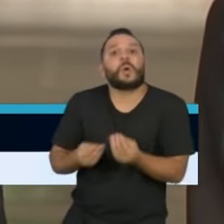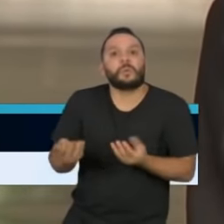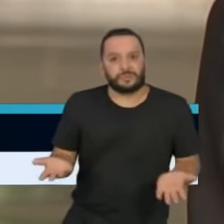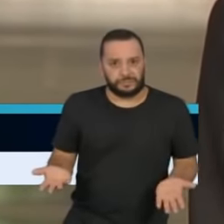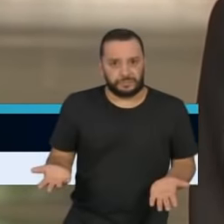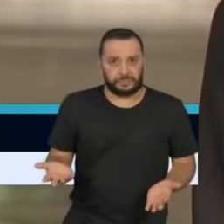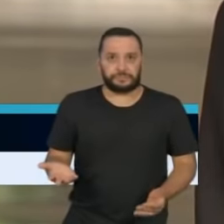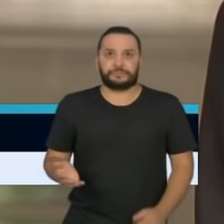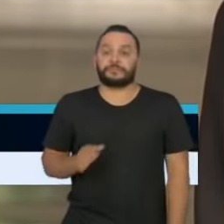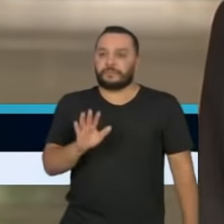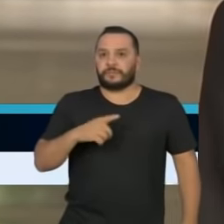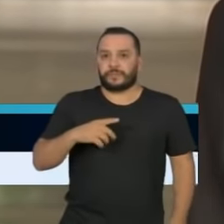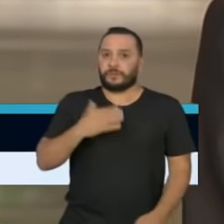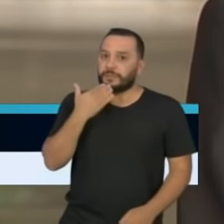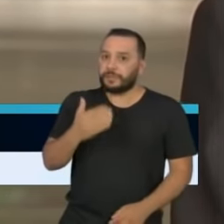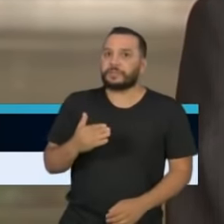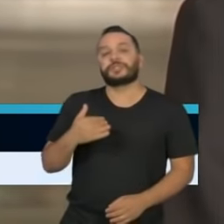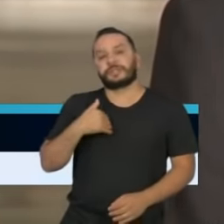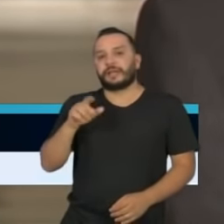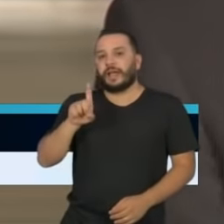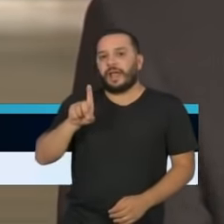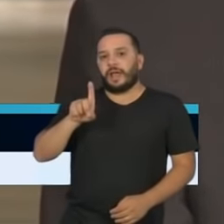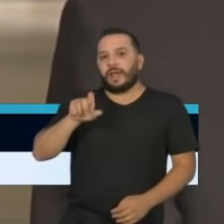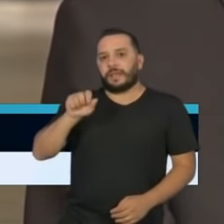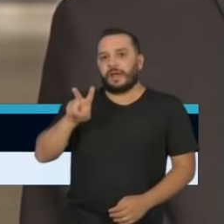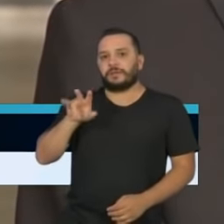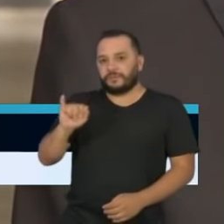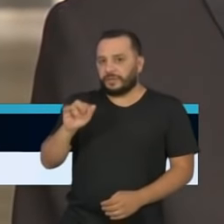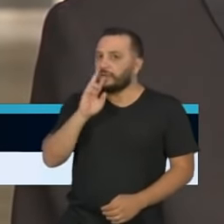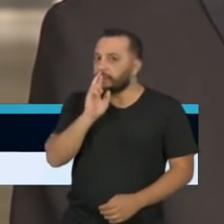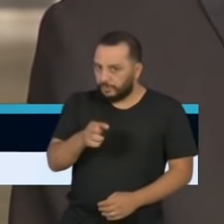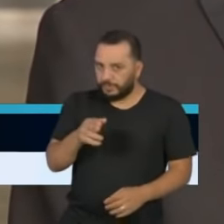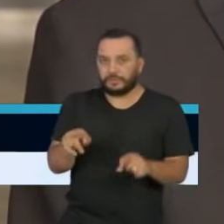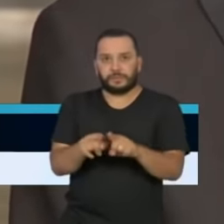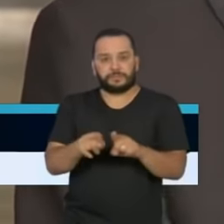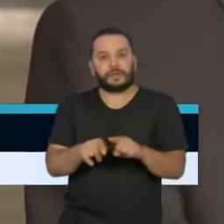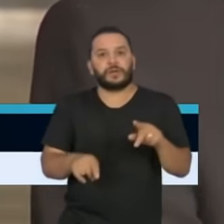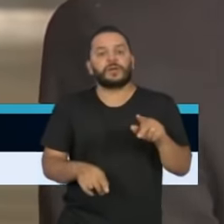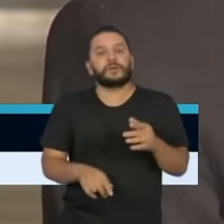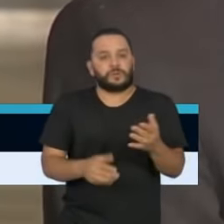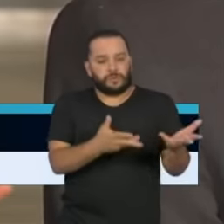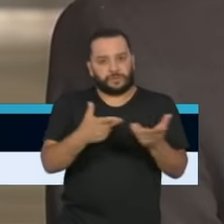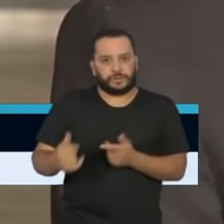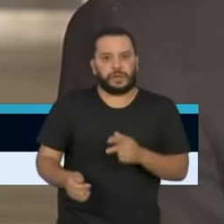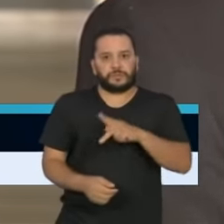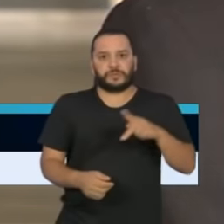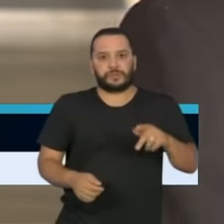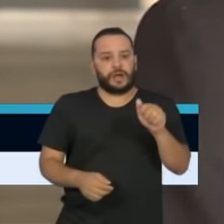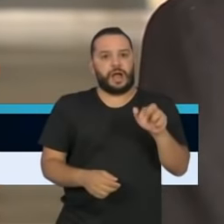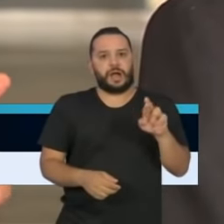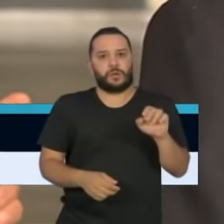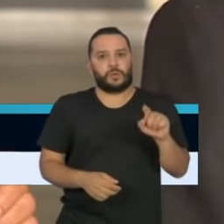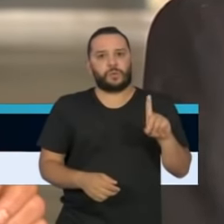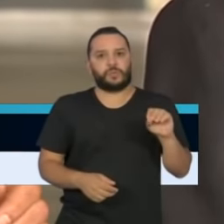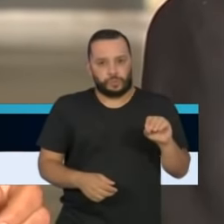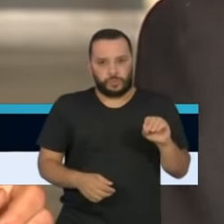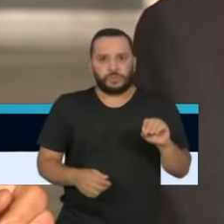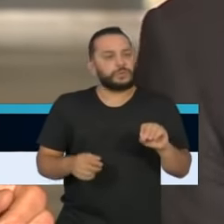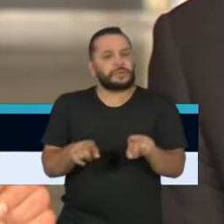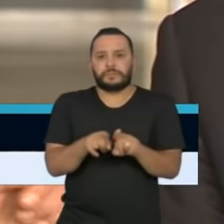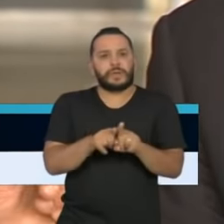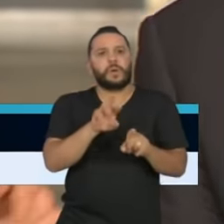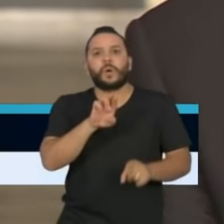Caio, vou pedir ao doutor Davi Wippe que responda e vou convidar o professor Haroldo, que aqui está, secretário executivo, ou Rocieli, eu não vi o